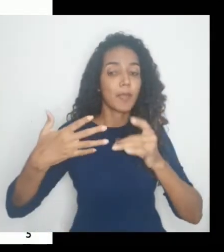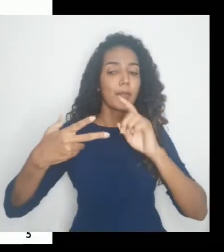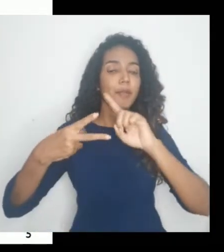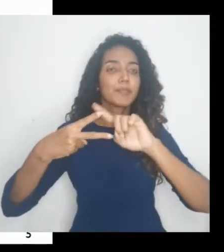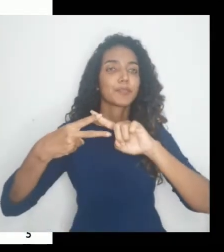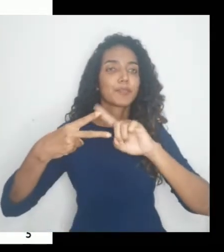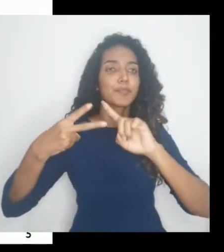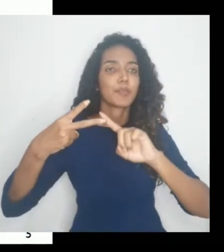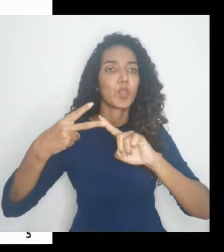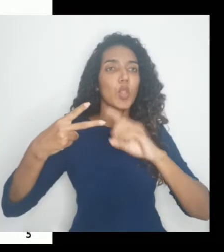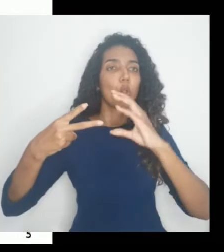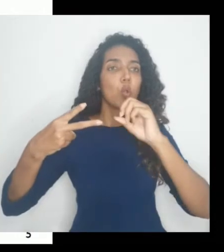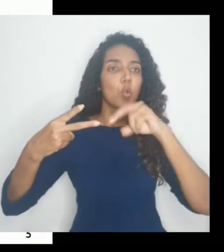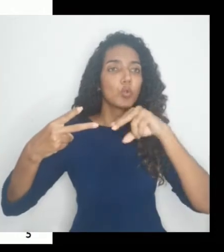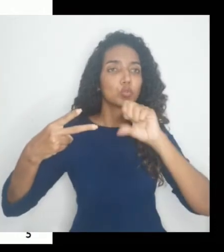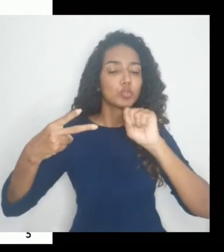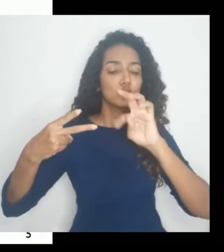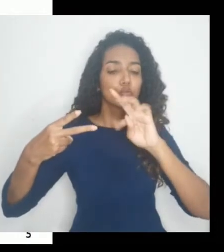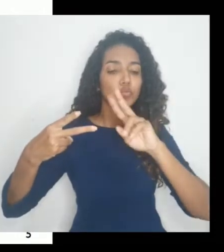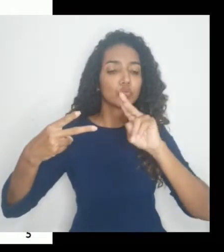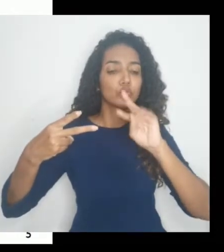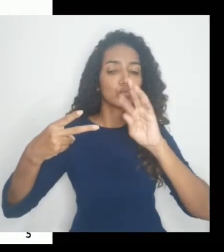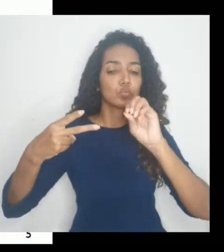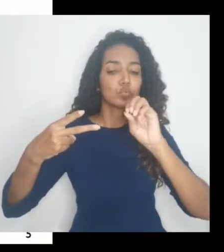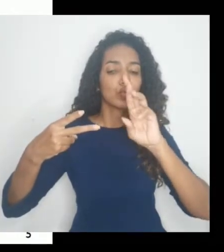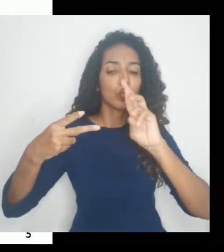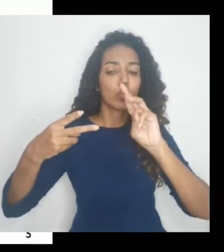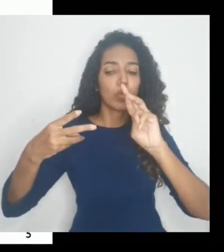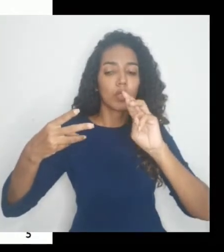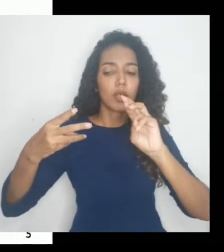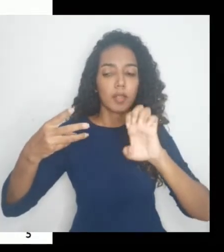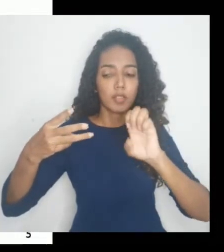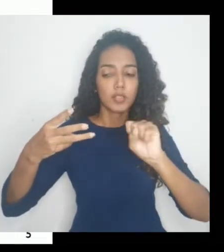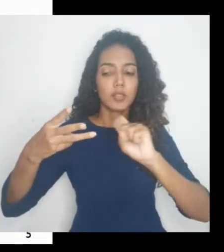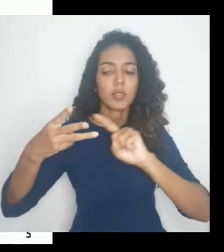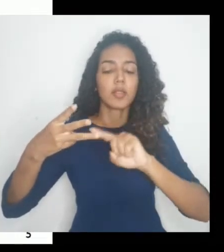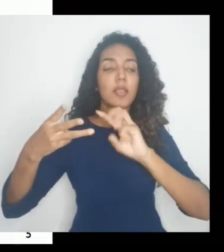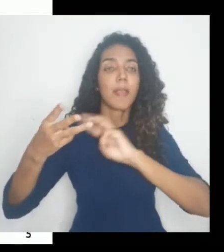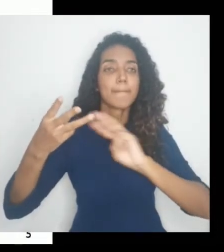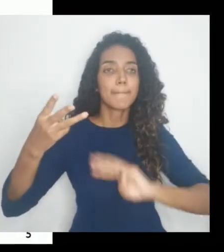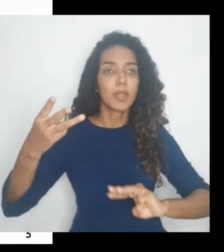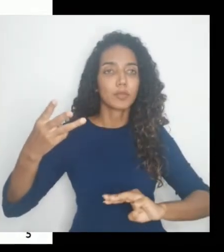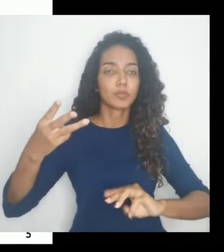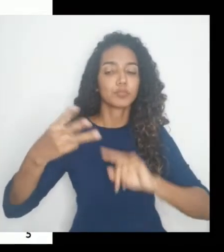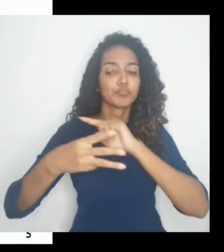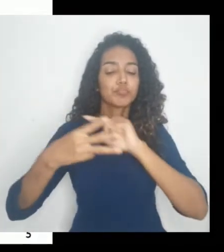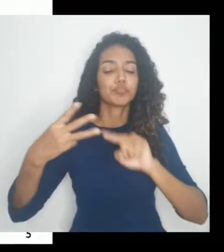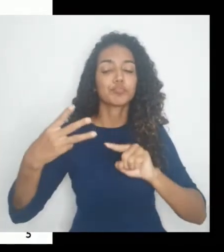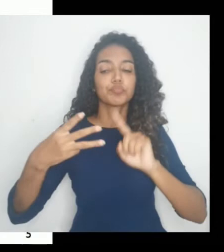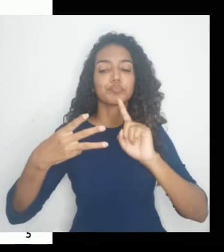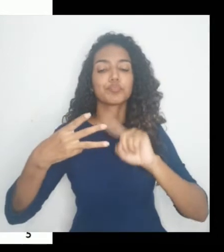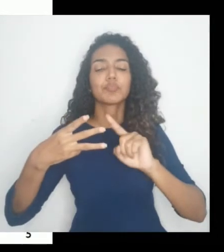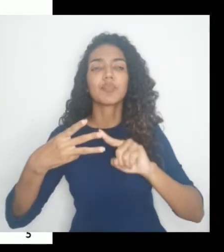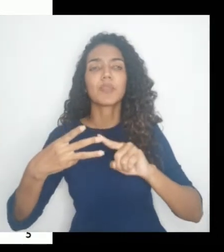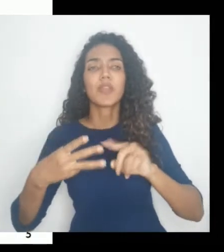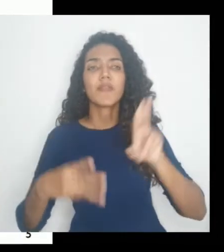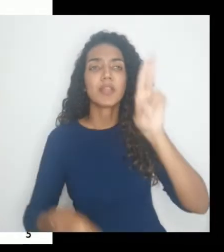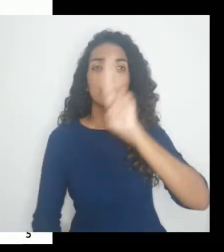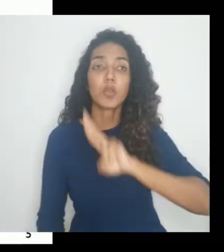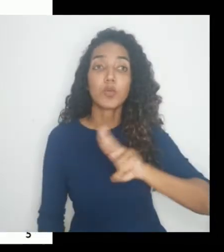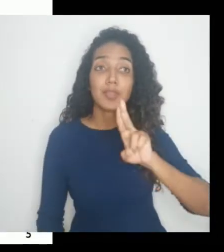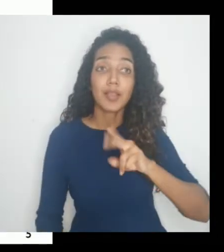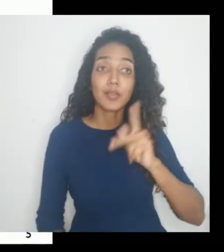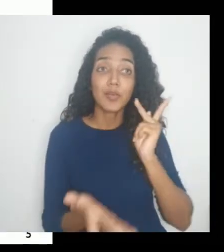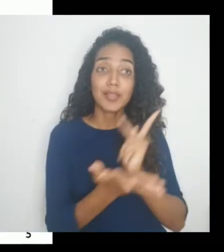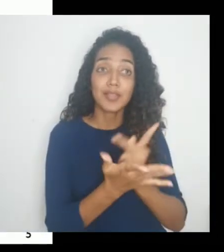métodos. Um construtor ele vai ser usado para toda vez que eu for instanciar uma nova